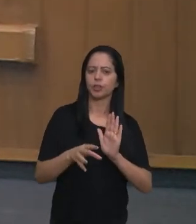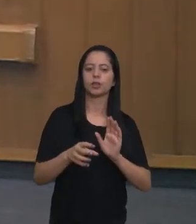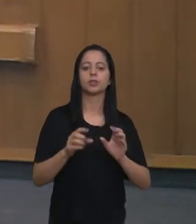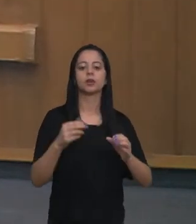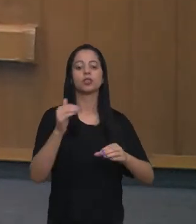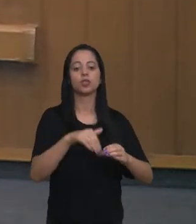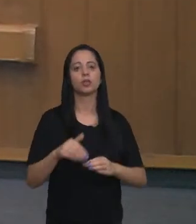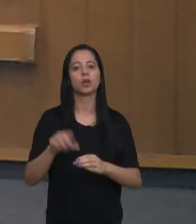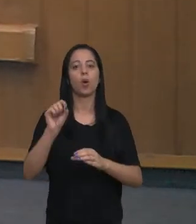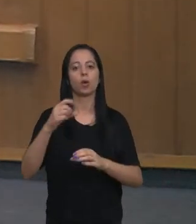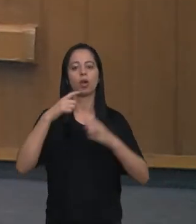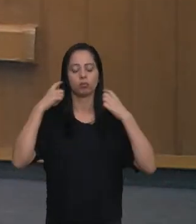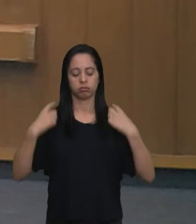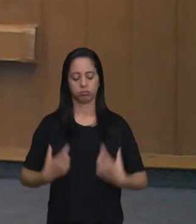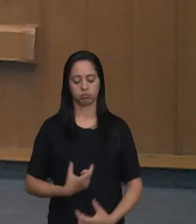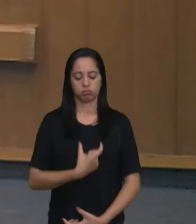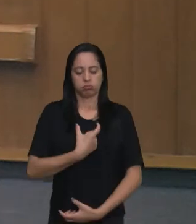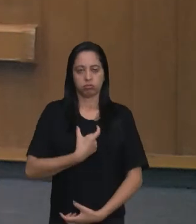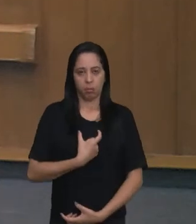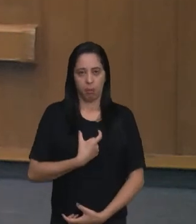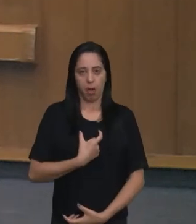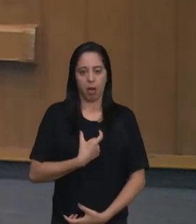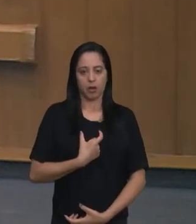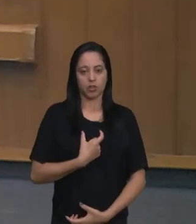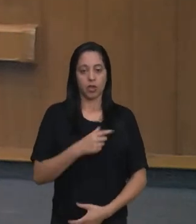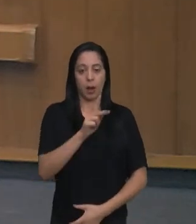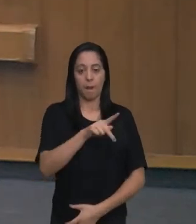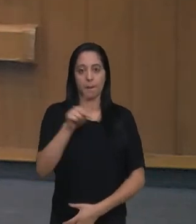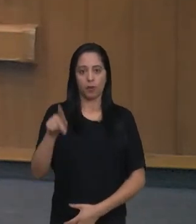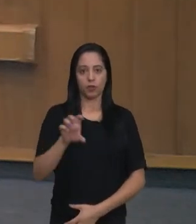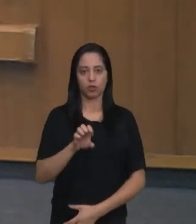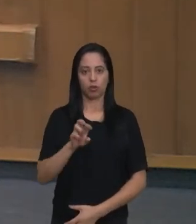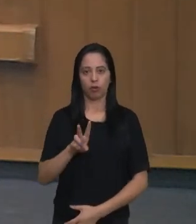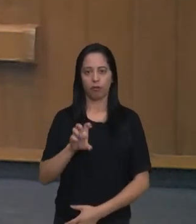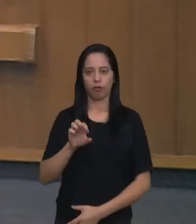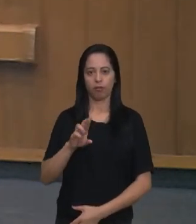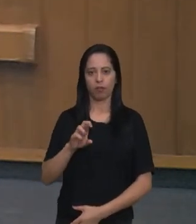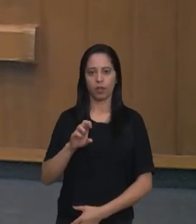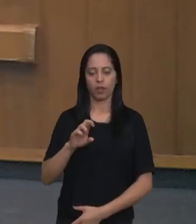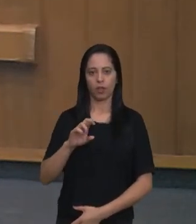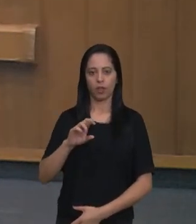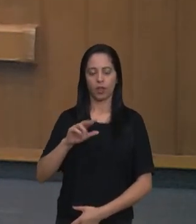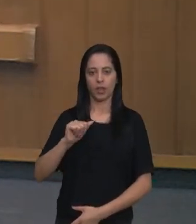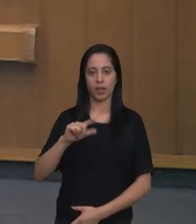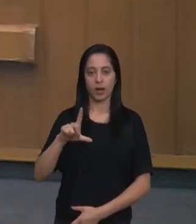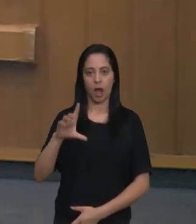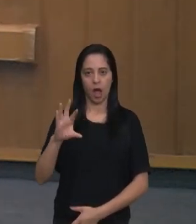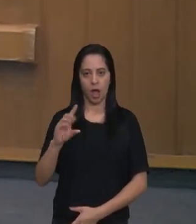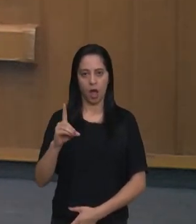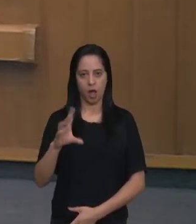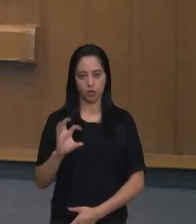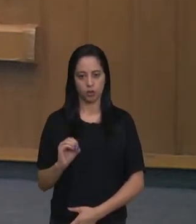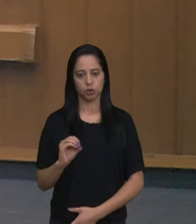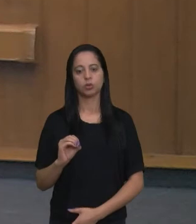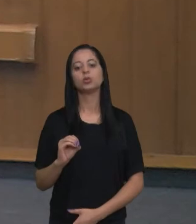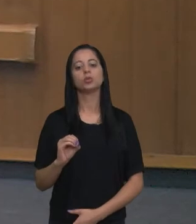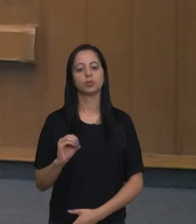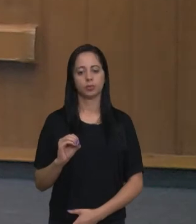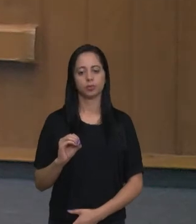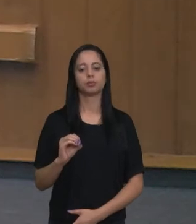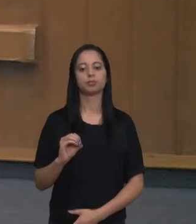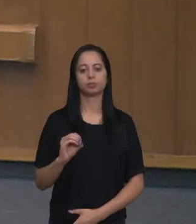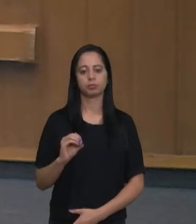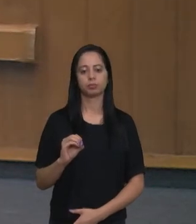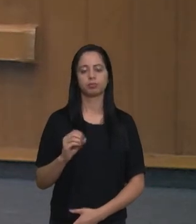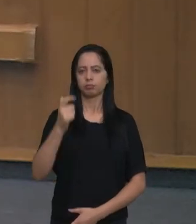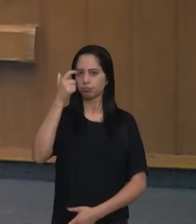mérito educacional. Professor Everardo Miranda Passos tem como autoria este vereador